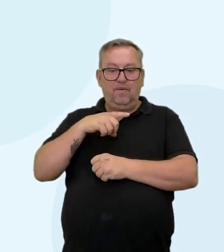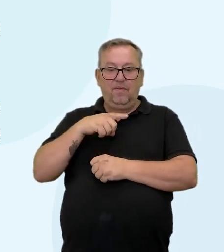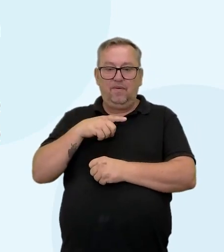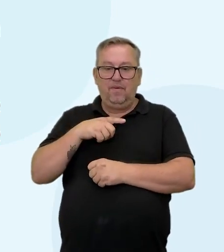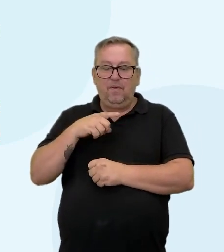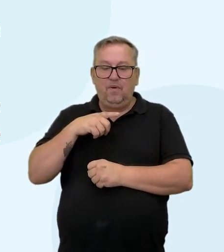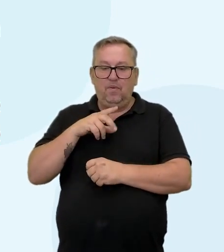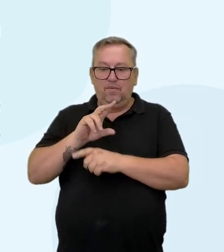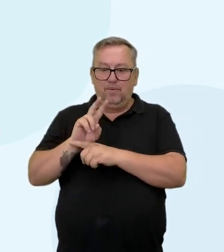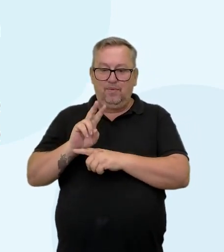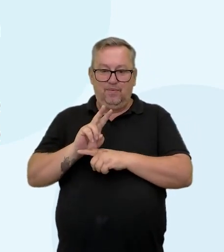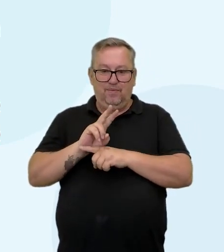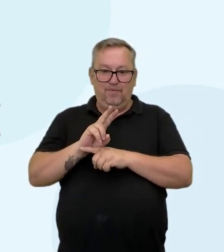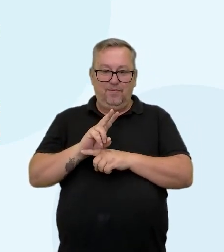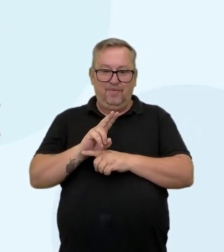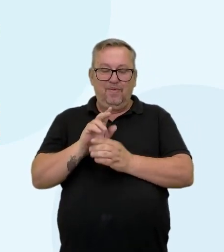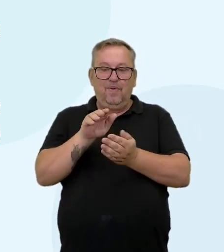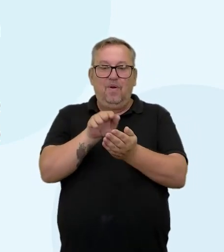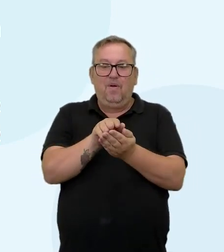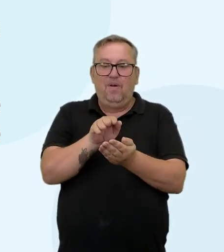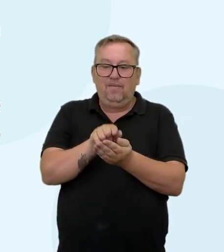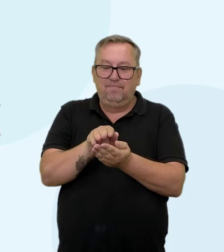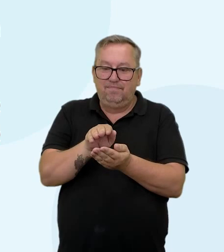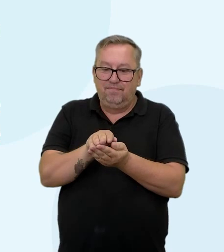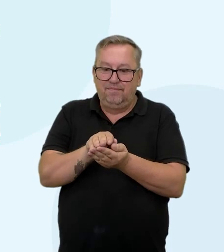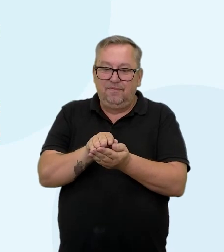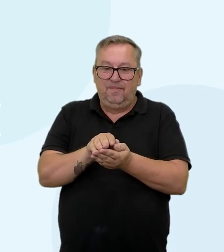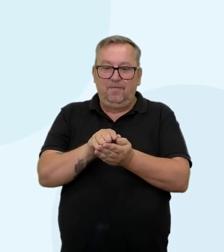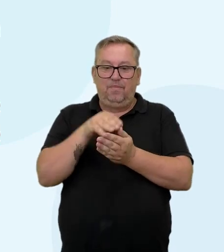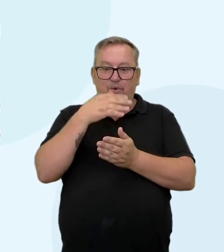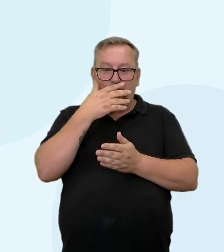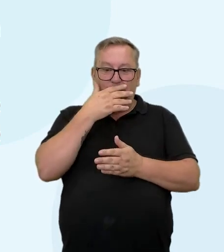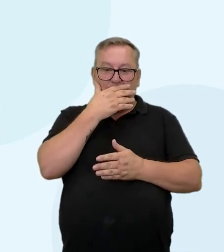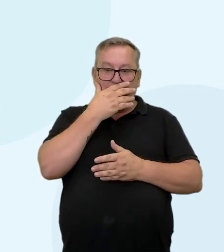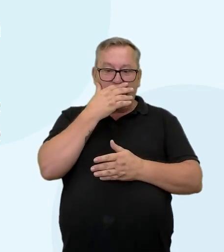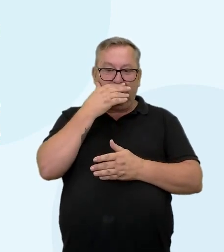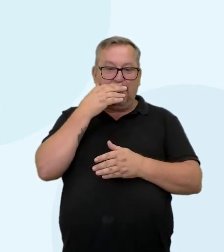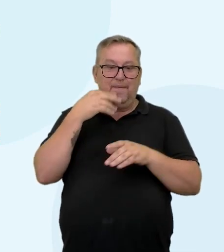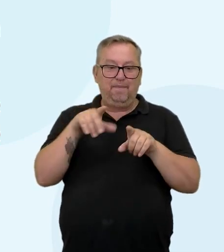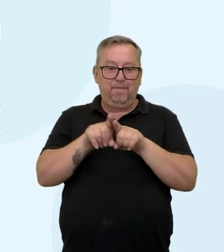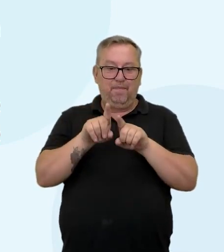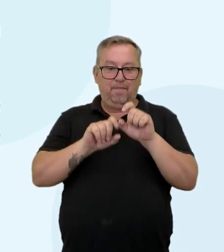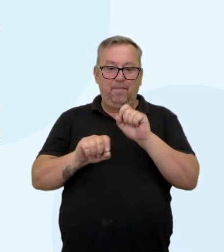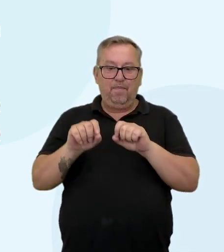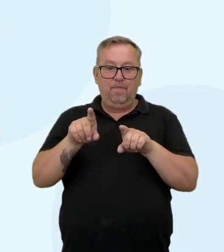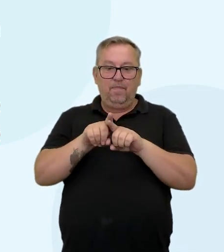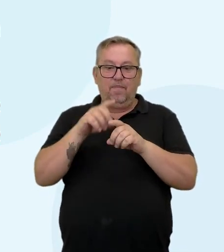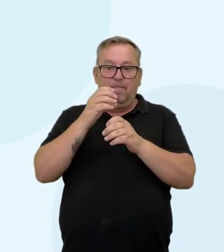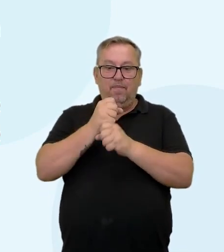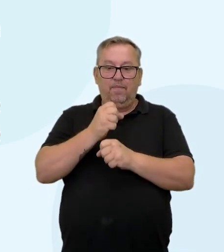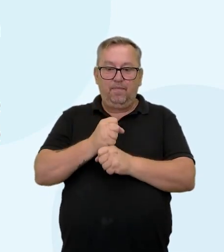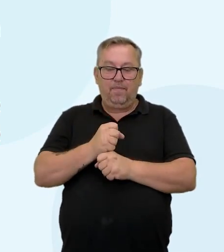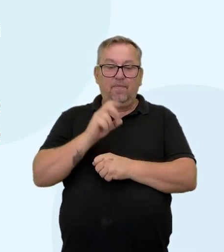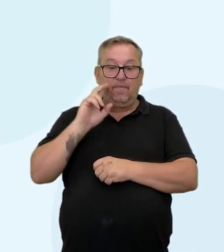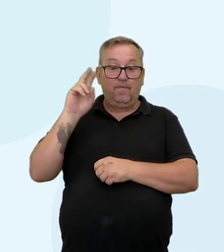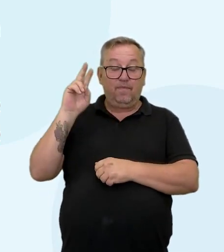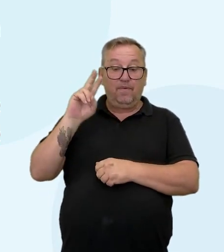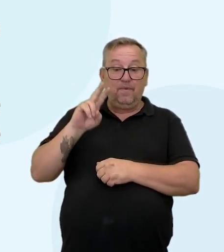muito conservador, né? Por isso que eu coloco caderneta de poupança sempre aí, existem outras aplicações, enfim, todo mundo sabe